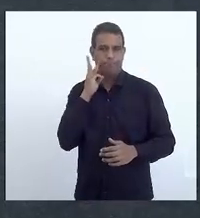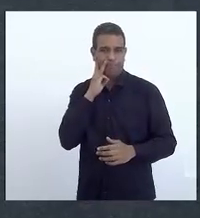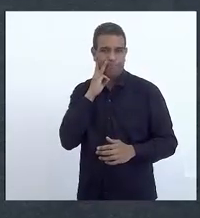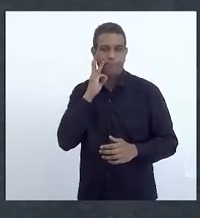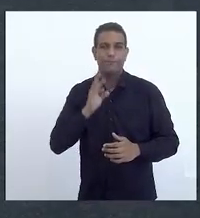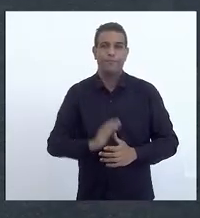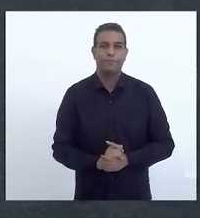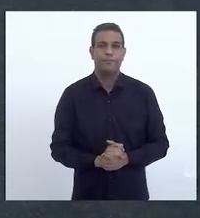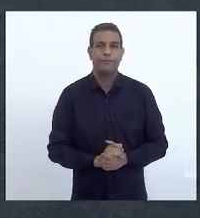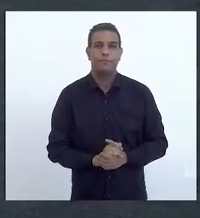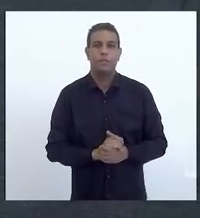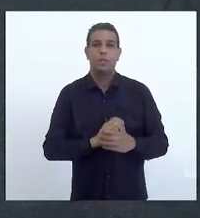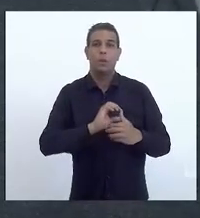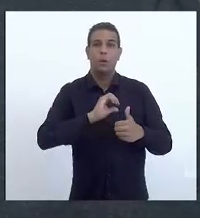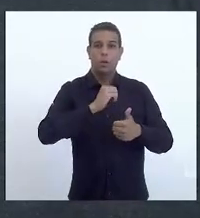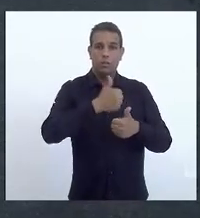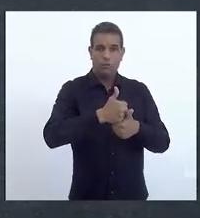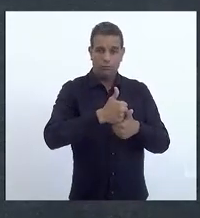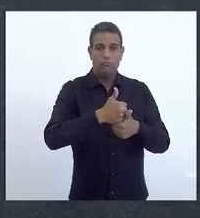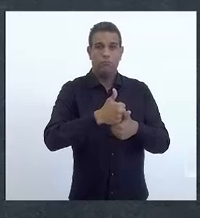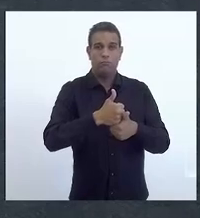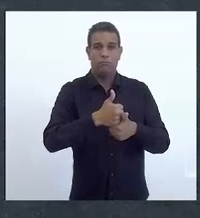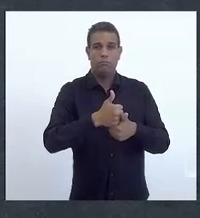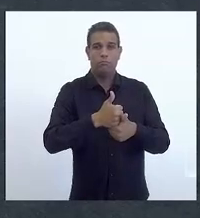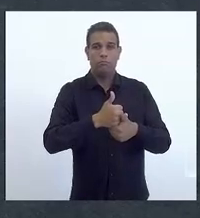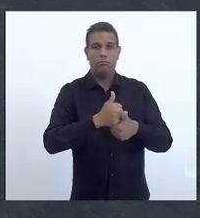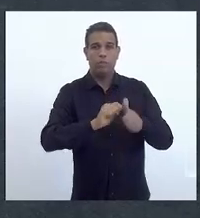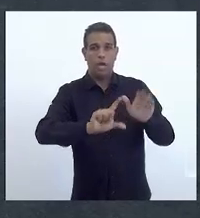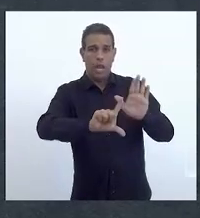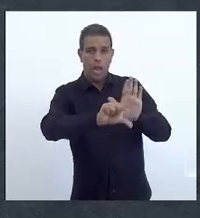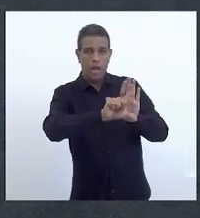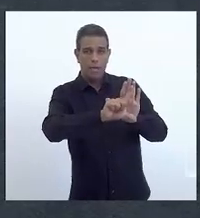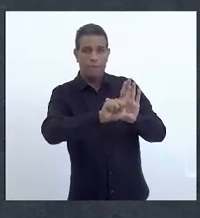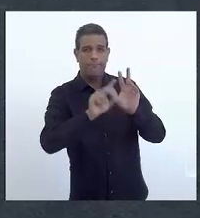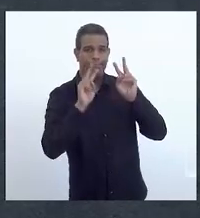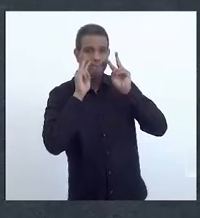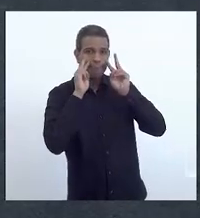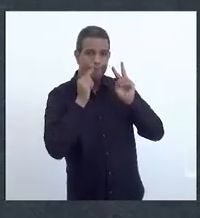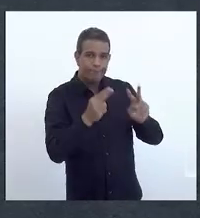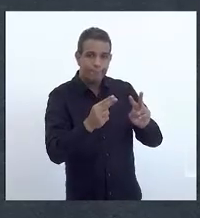o substitutivo, além de ter